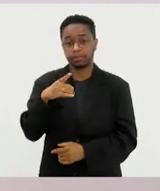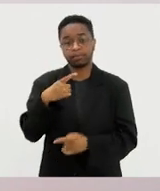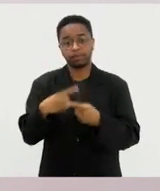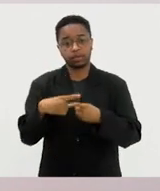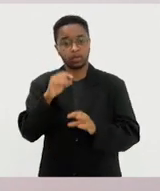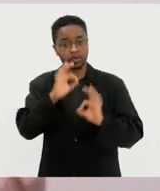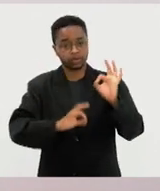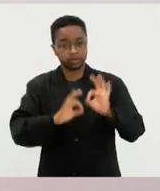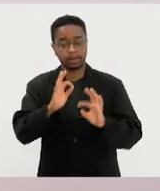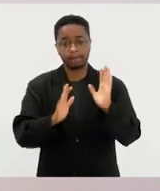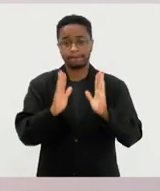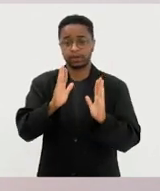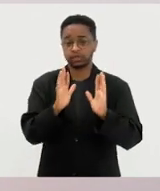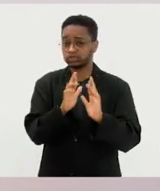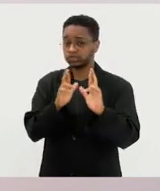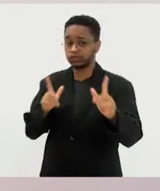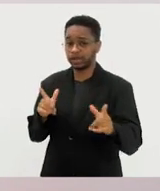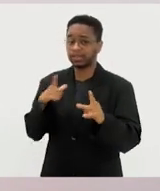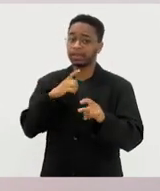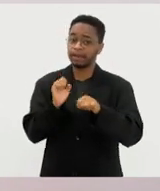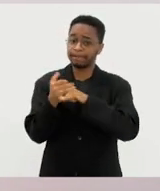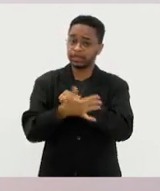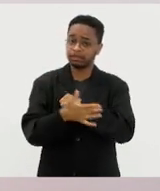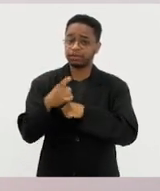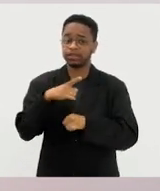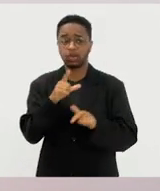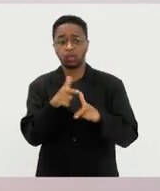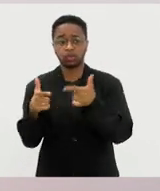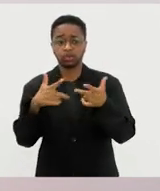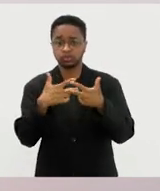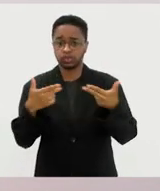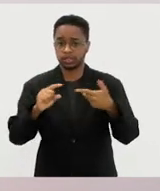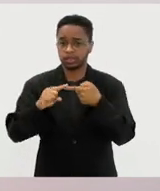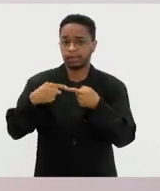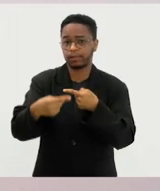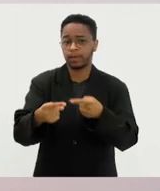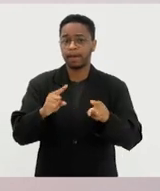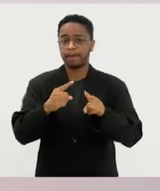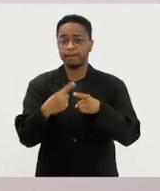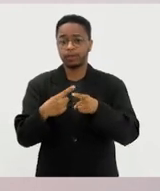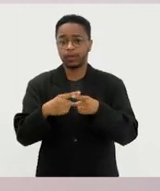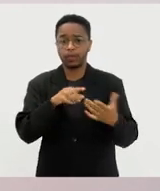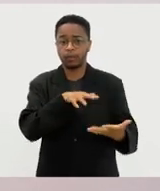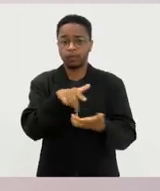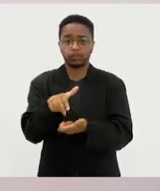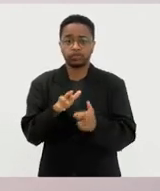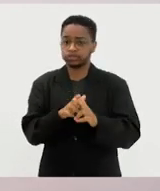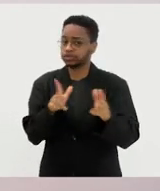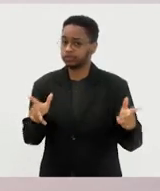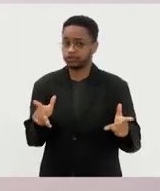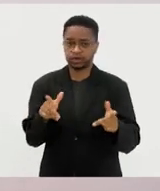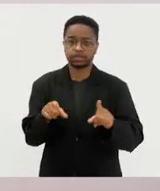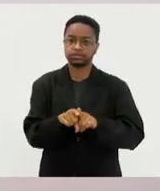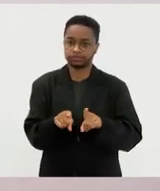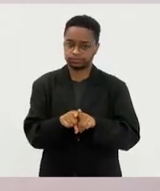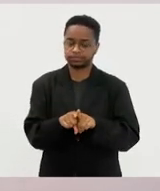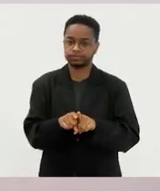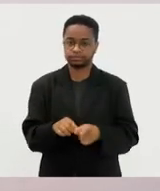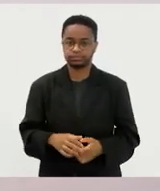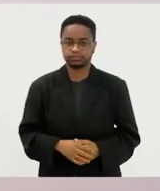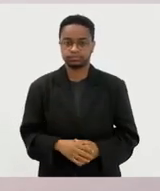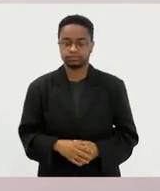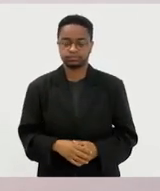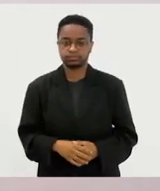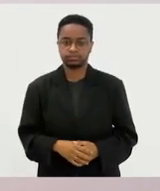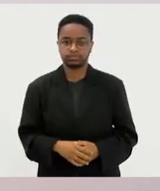que a realidade era outra. De lá para cá já tivemos pandemia, tivemos várias outras variáveis. O mundo já não é o próprio Brent, não é mais o mesmo. Nós